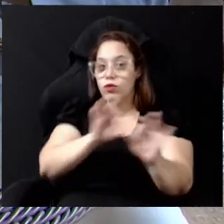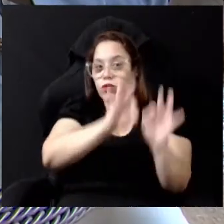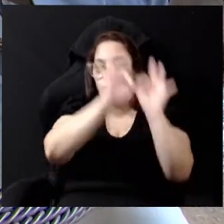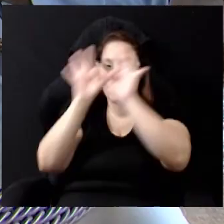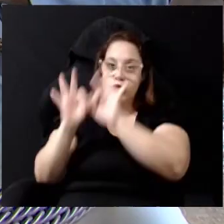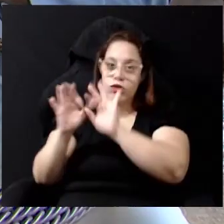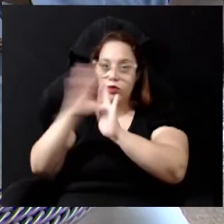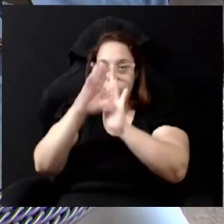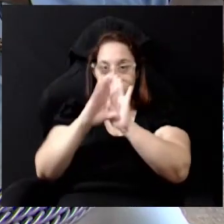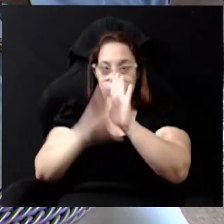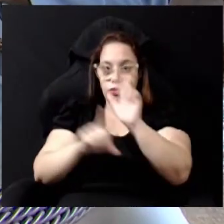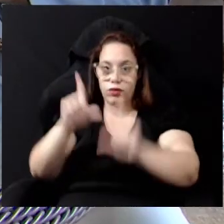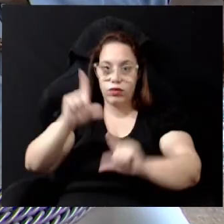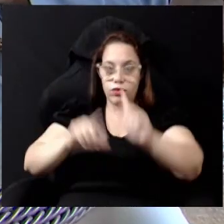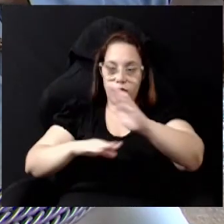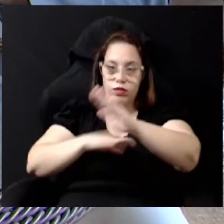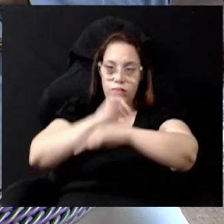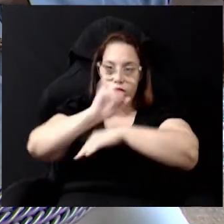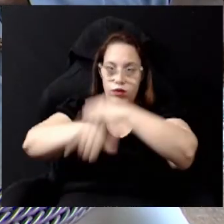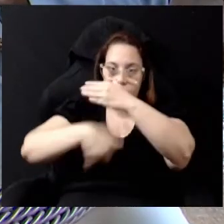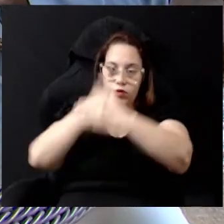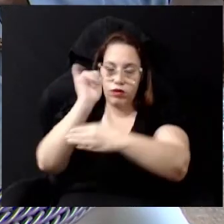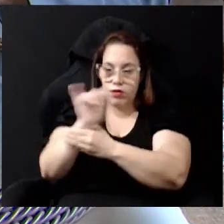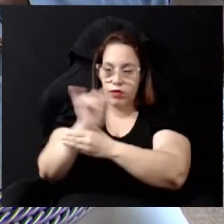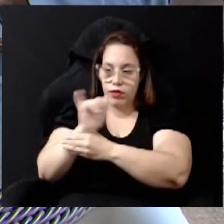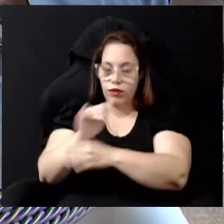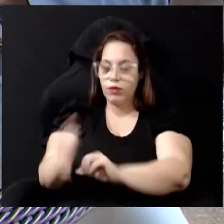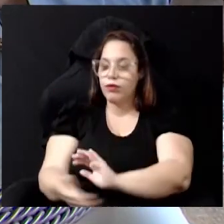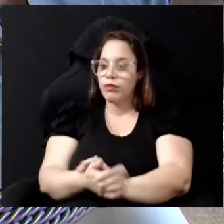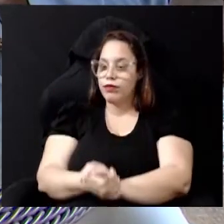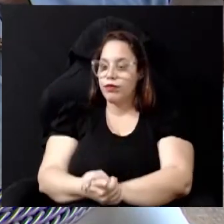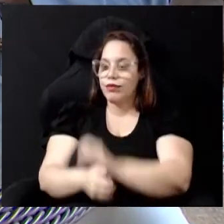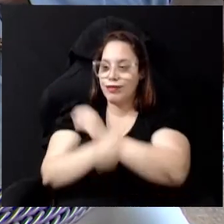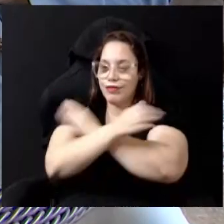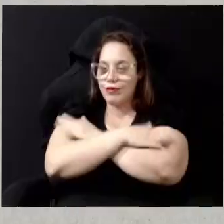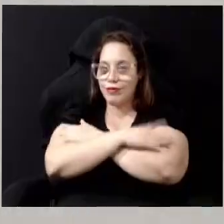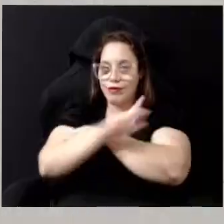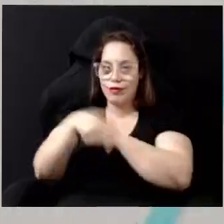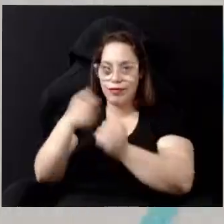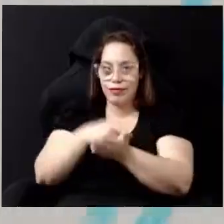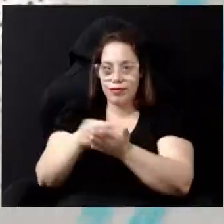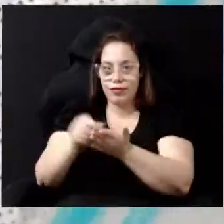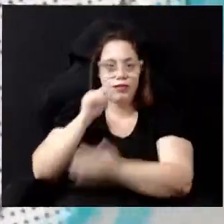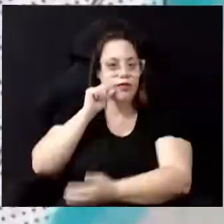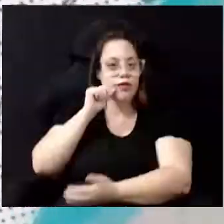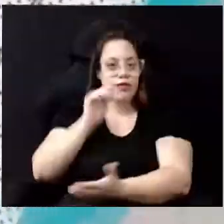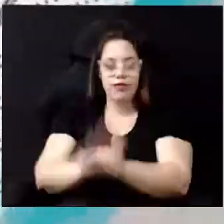TV no YouTube TV Câmara Campinas. Um abraço e até o próximo Na Ponta do Lápis.